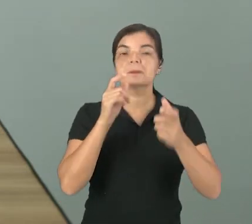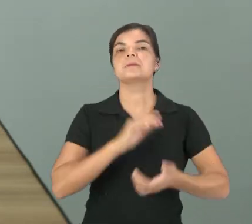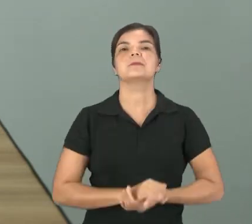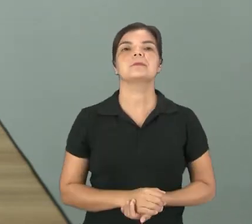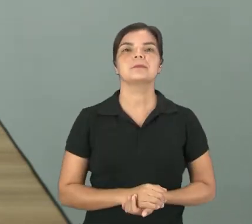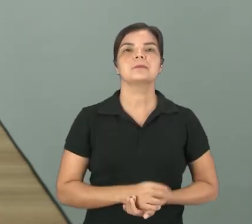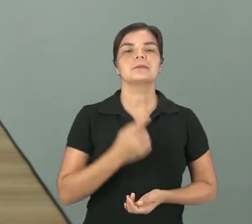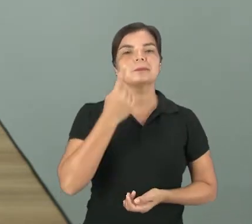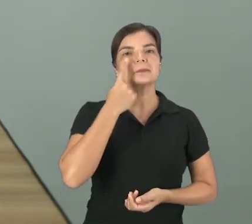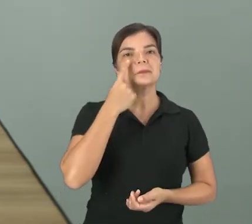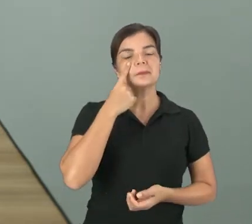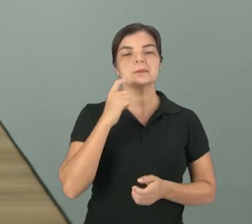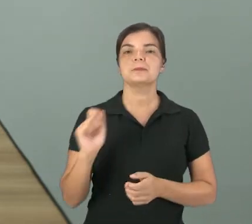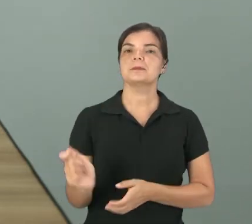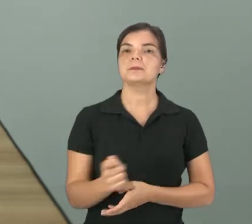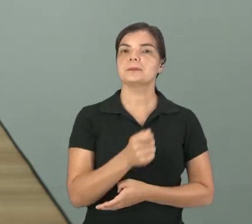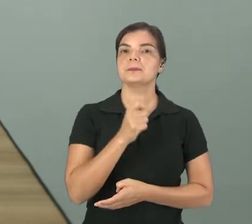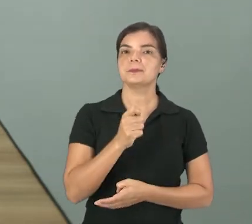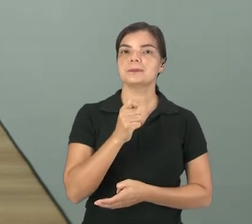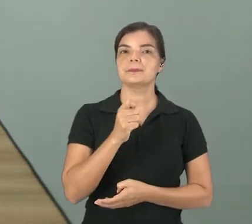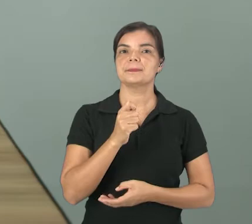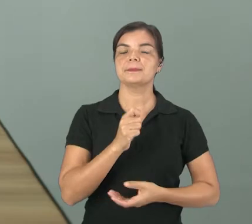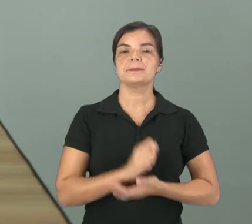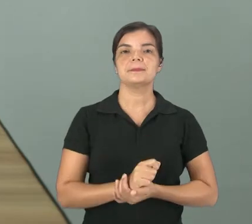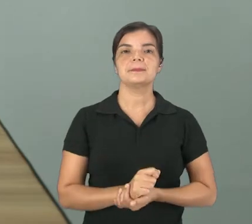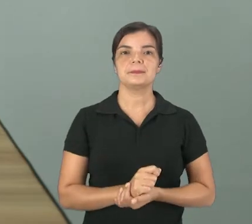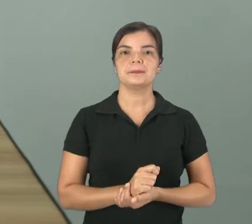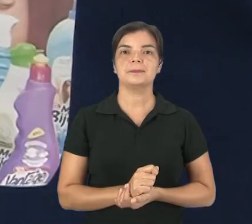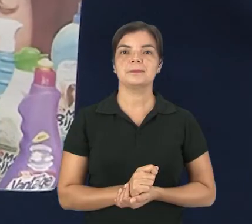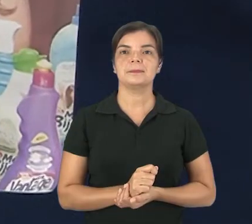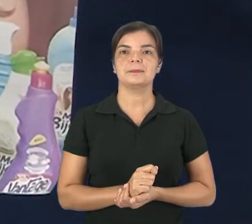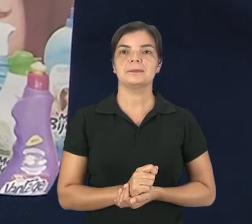certo? Olhem aqui a nossa plaquinha.